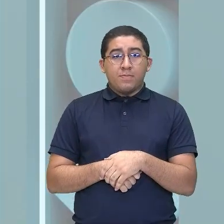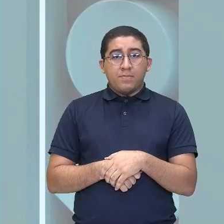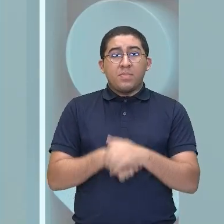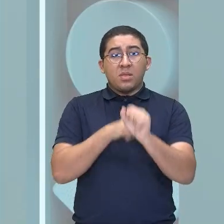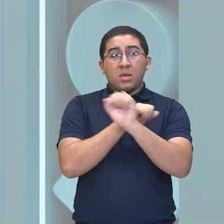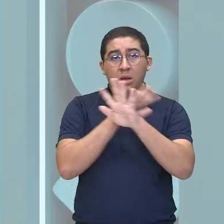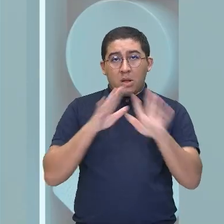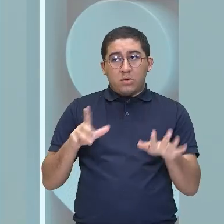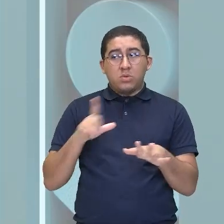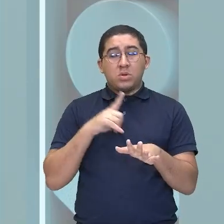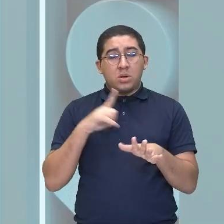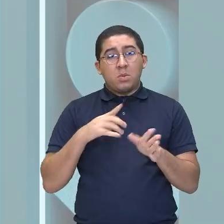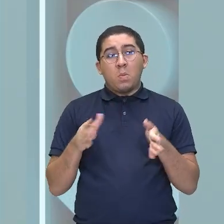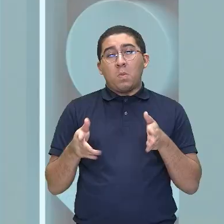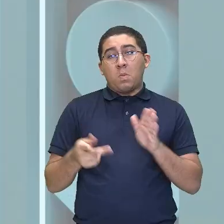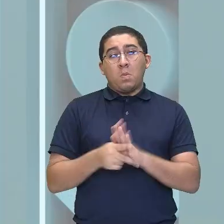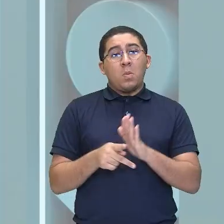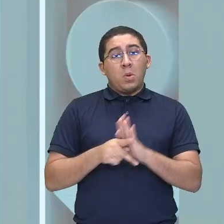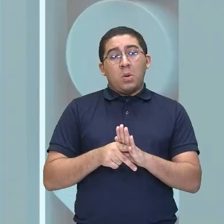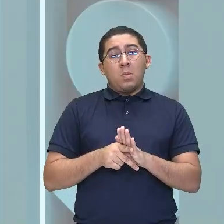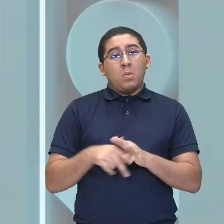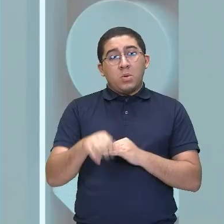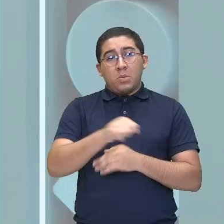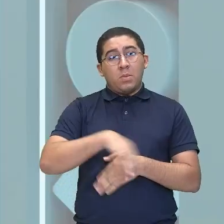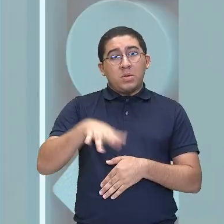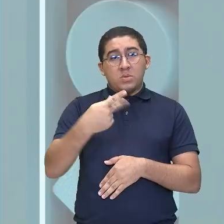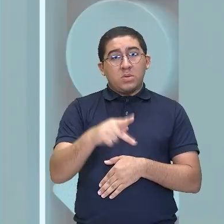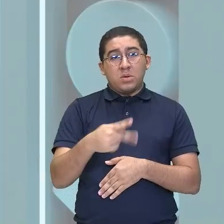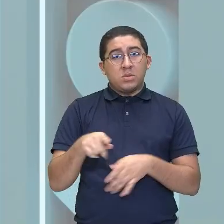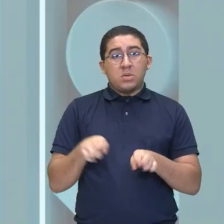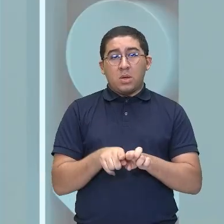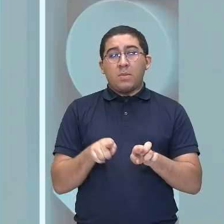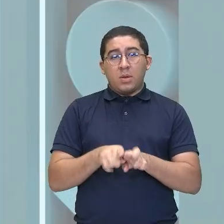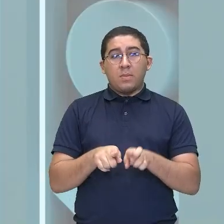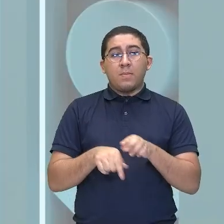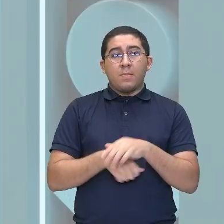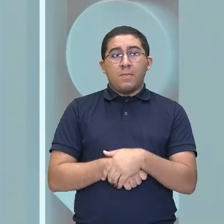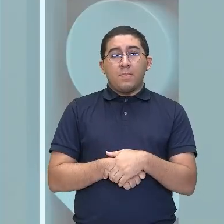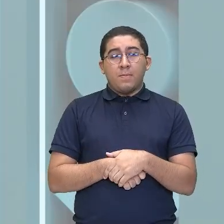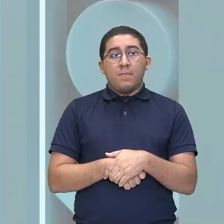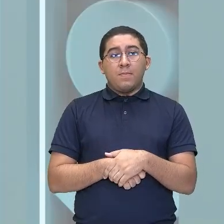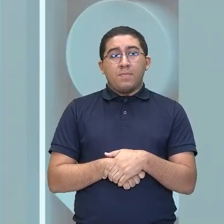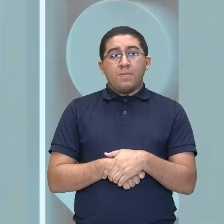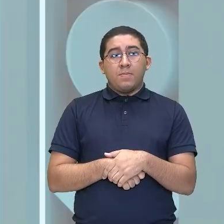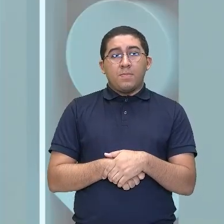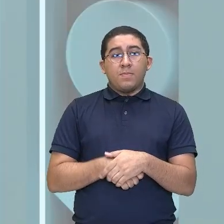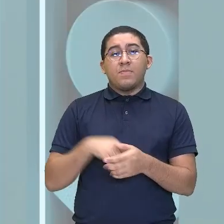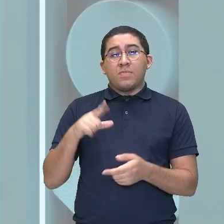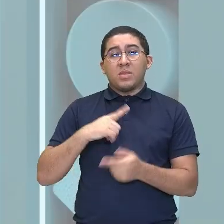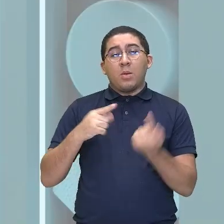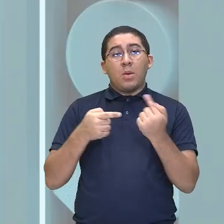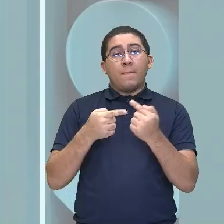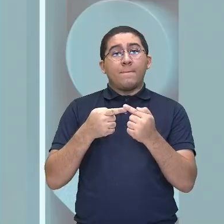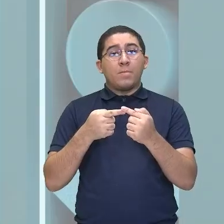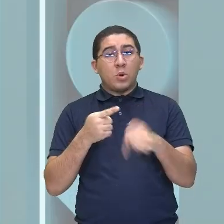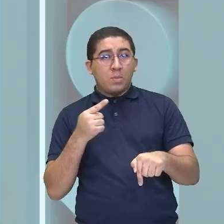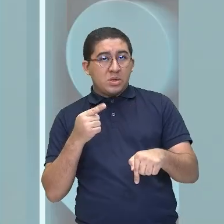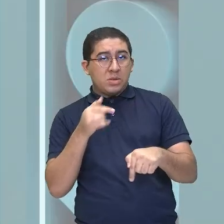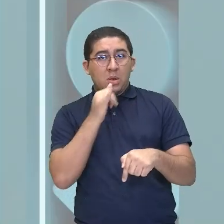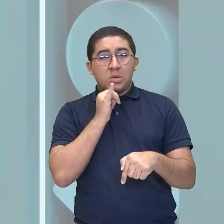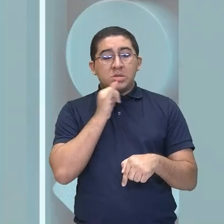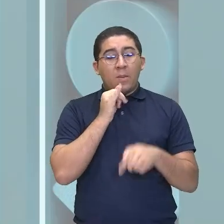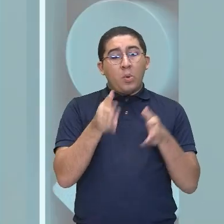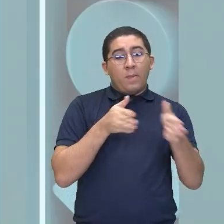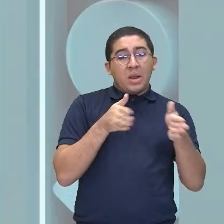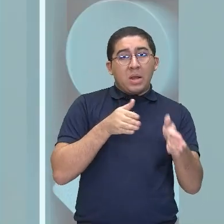dos pescadores e existe aí uma proibição, né, dos pescadores pescarem em uma determinada época